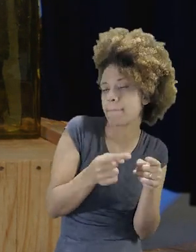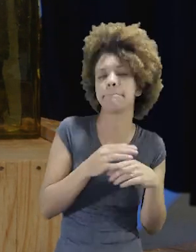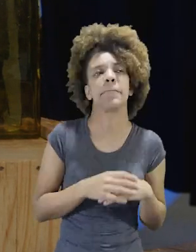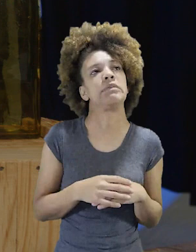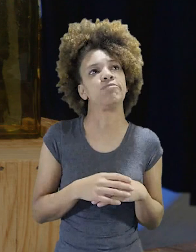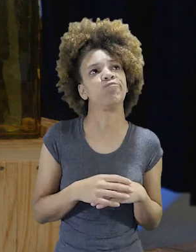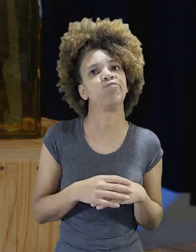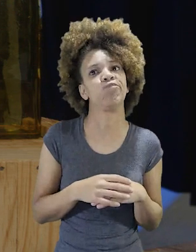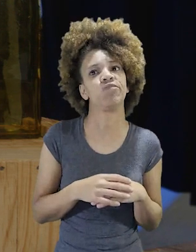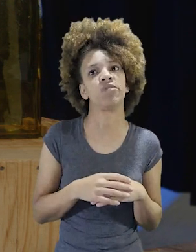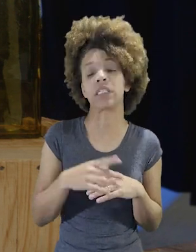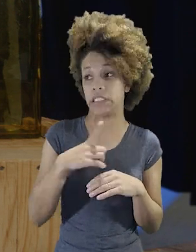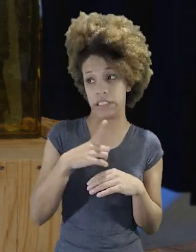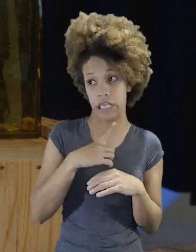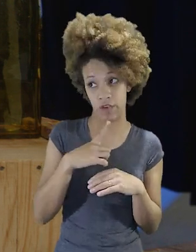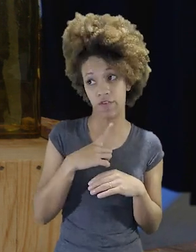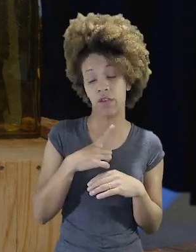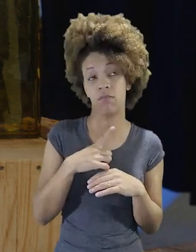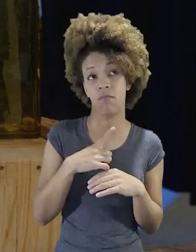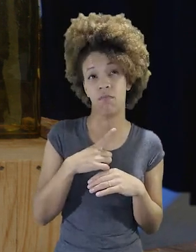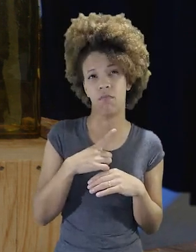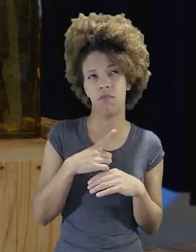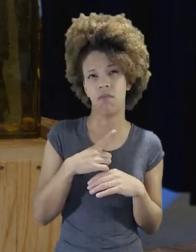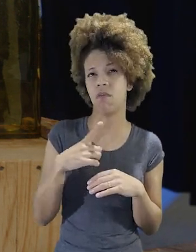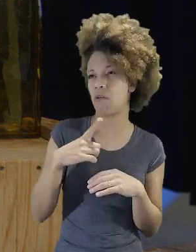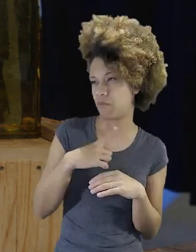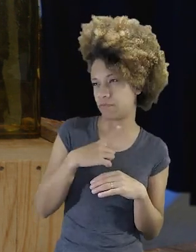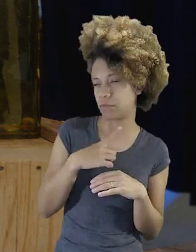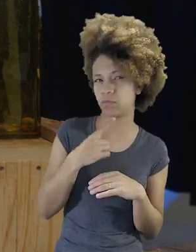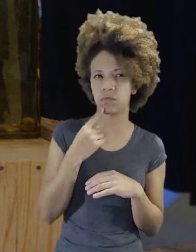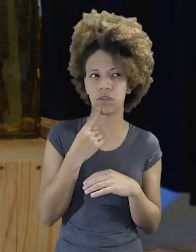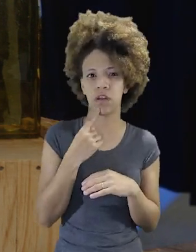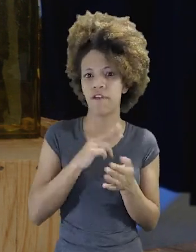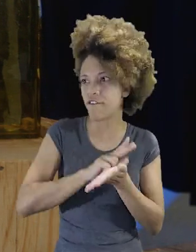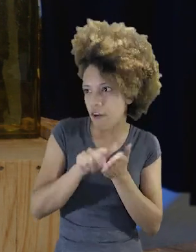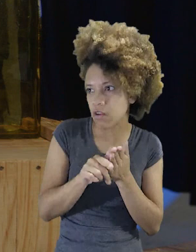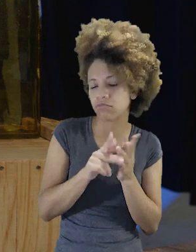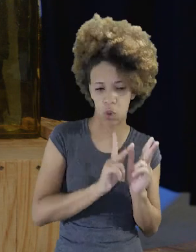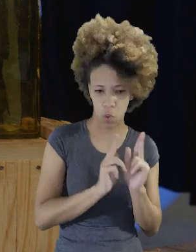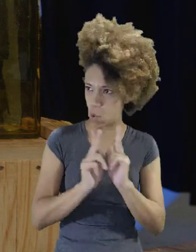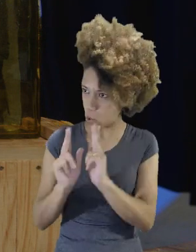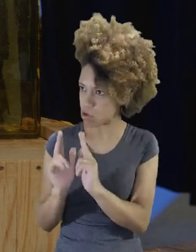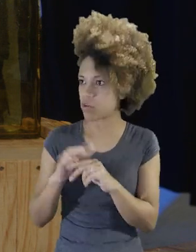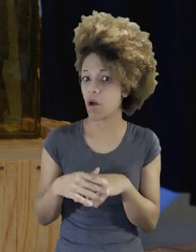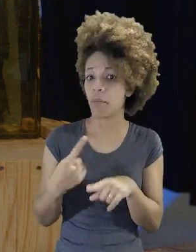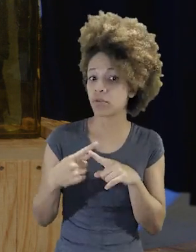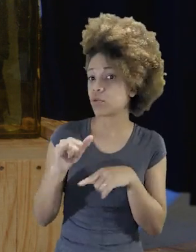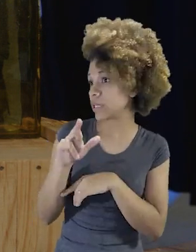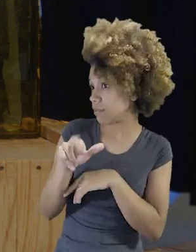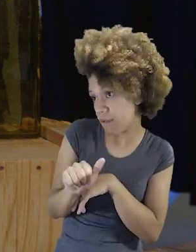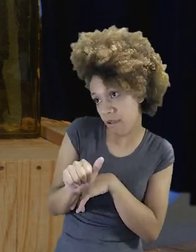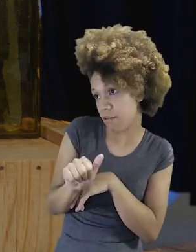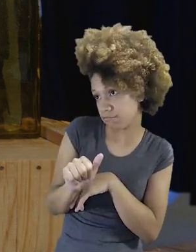que foi inclusive né teve não não suporte na produção Por parte dos